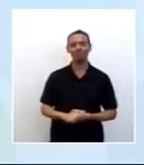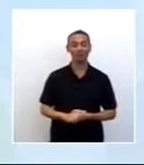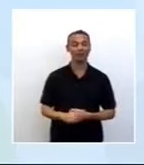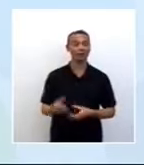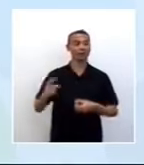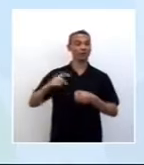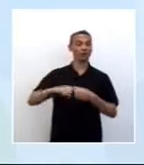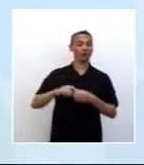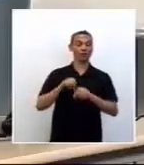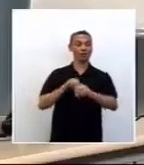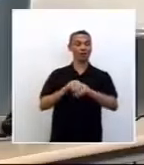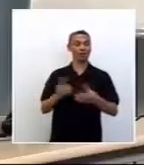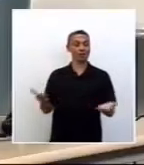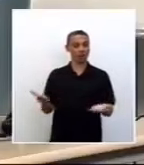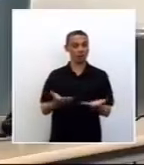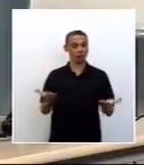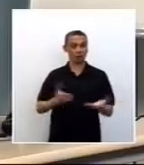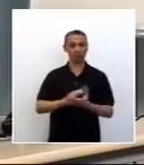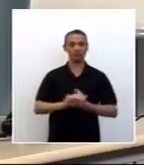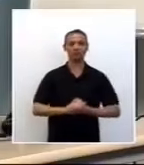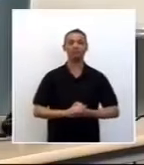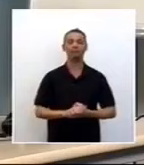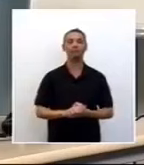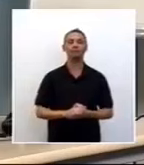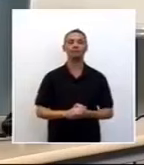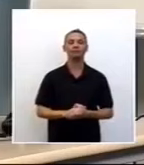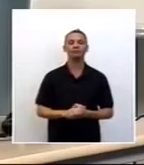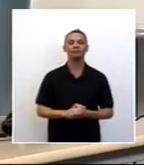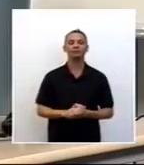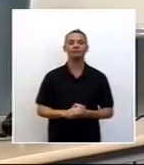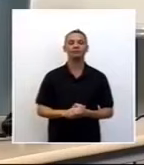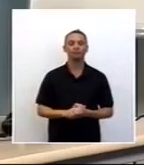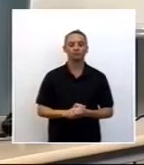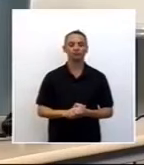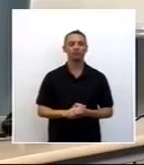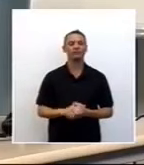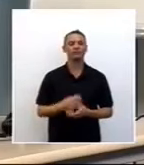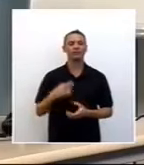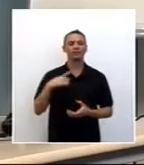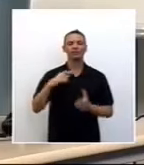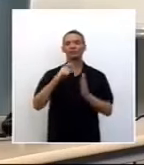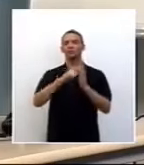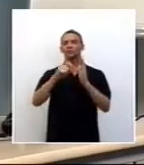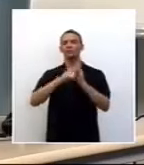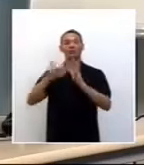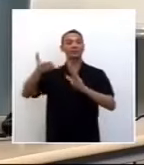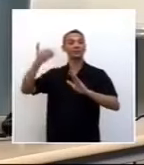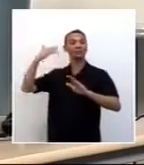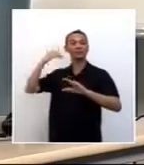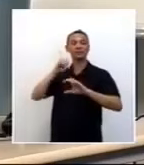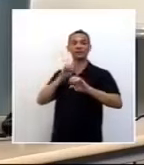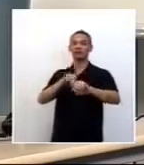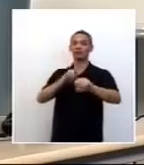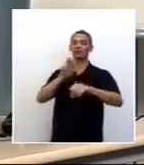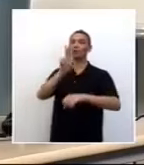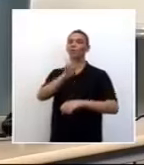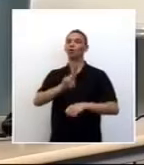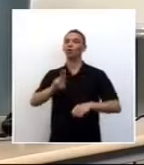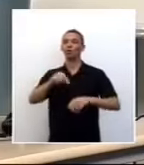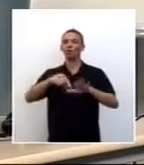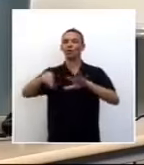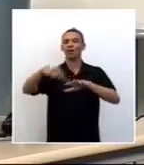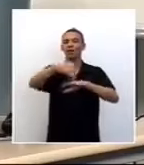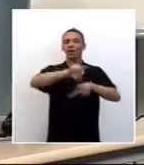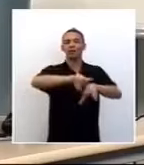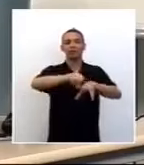voltar aqui para aula né vamos voltar para nossa imagem então nós fizemos tudo isso na aula passada nós usamos todas as